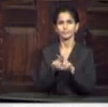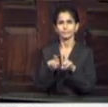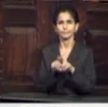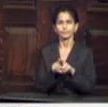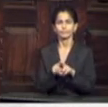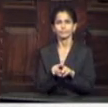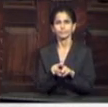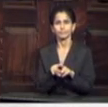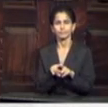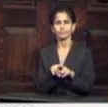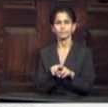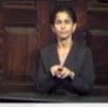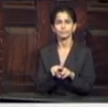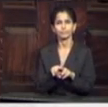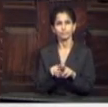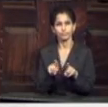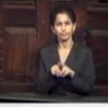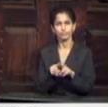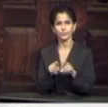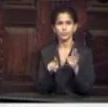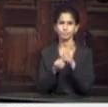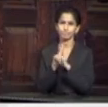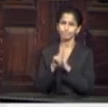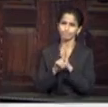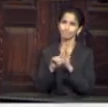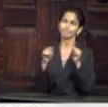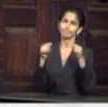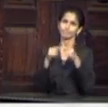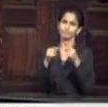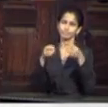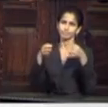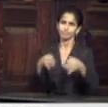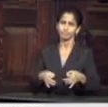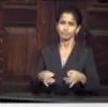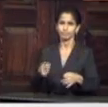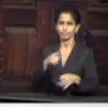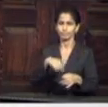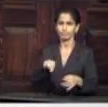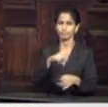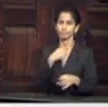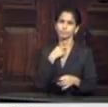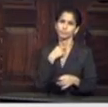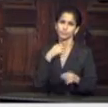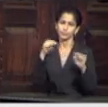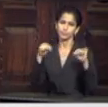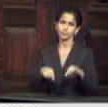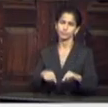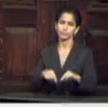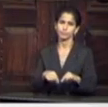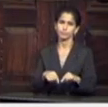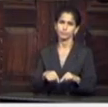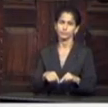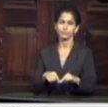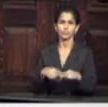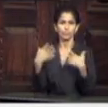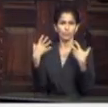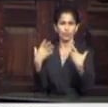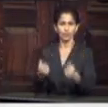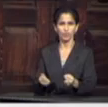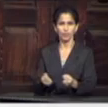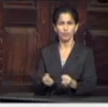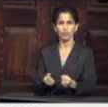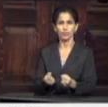também me baseando nessa análise. Nós não podemos aqui confundir